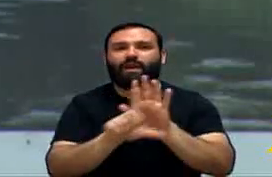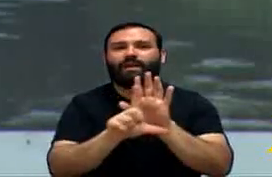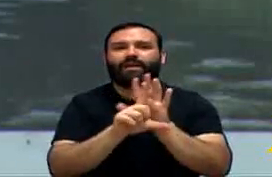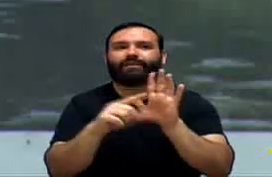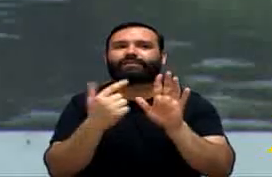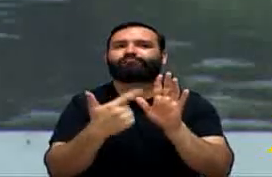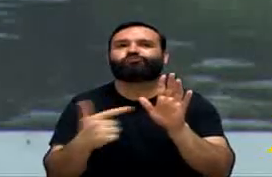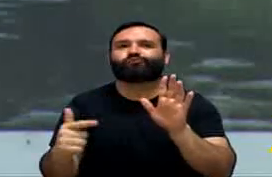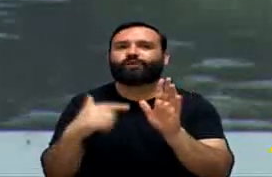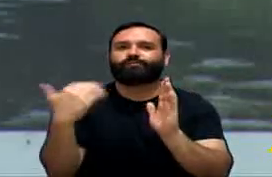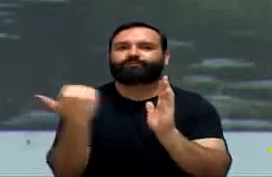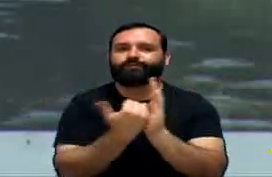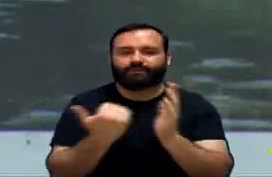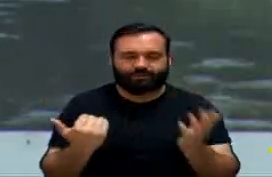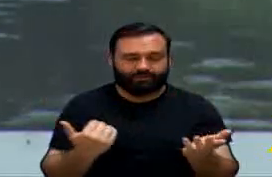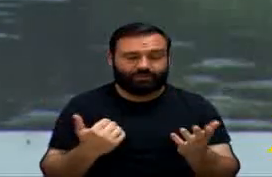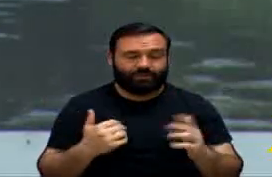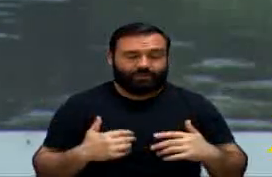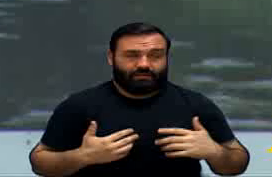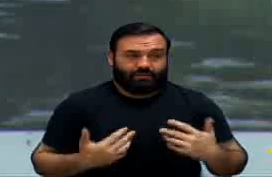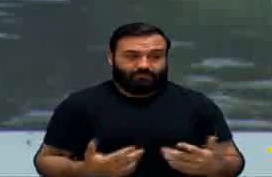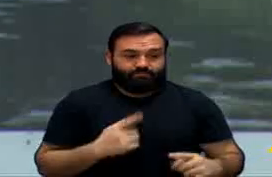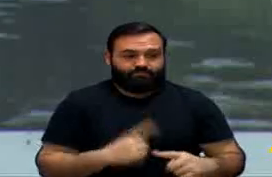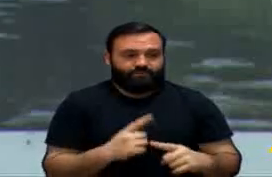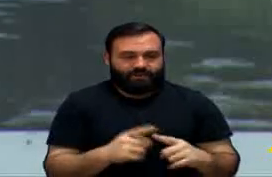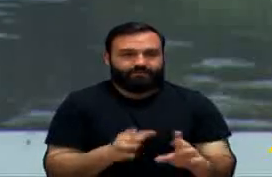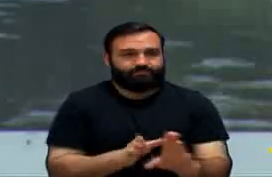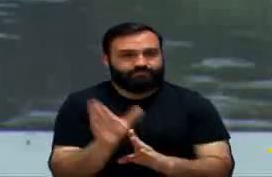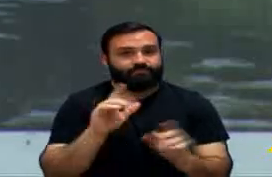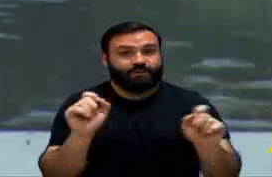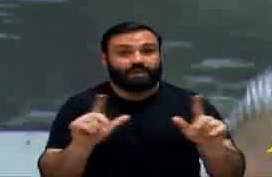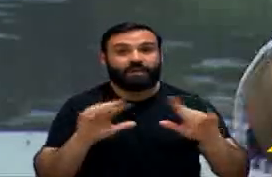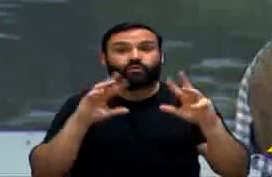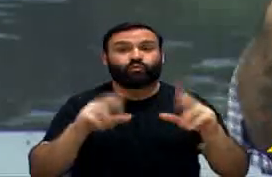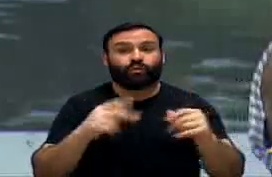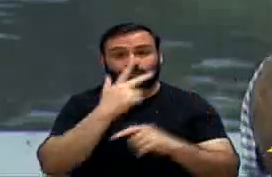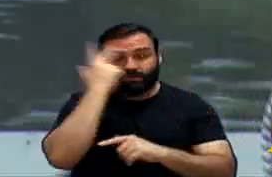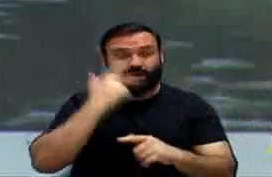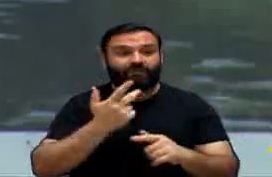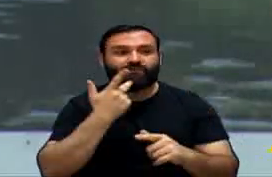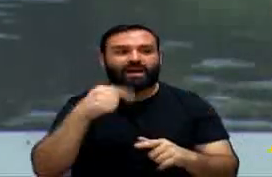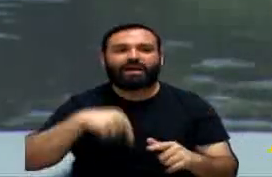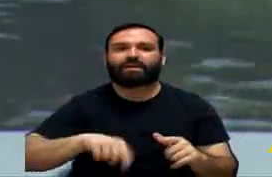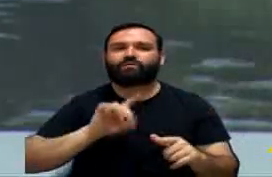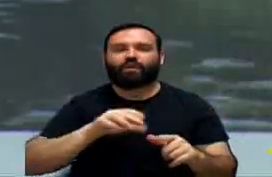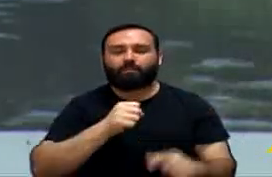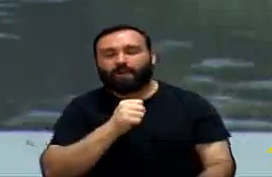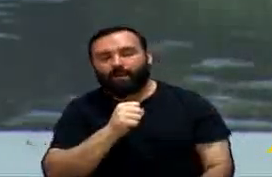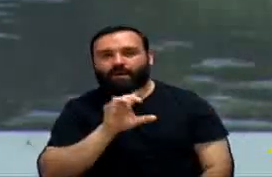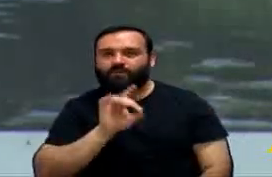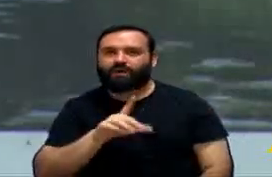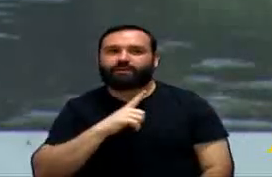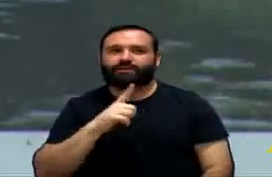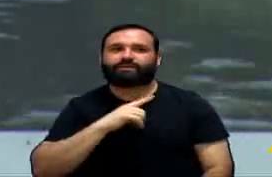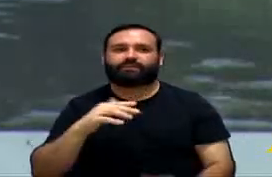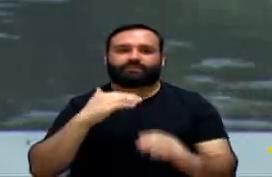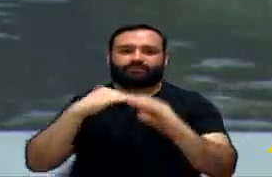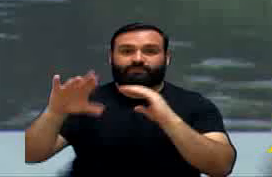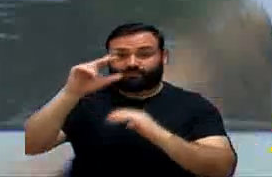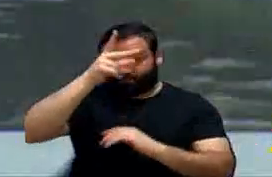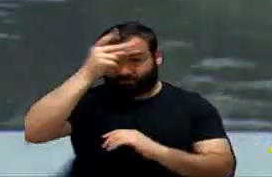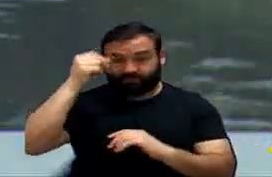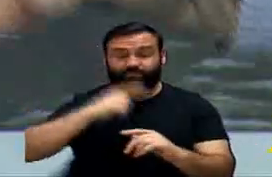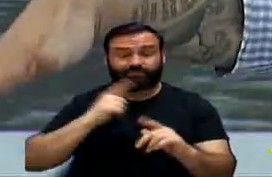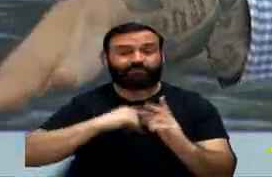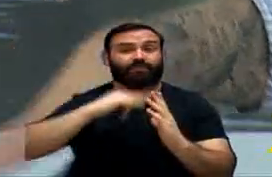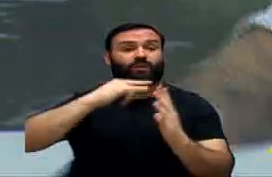que não tá em vigência né então para alertar a população né que não é só O que é falado aqui nos microfones que tá sendo mandado pra prefeitura